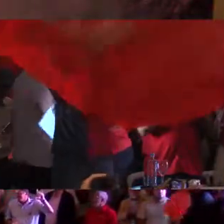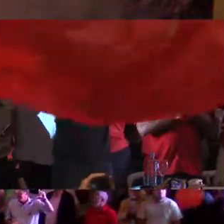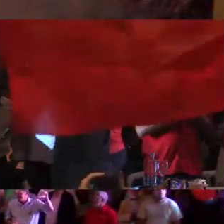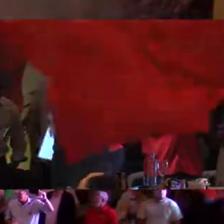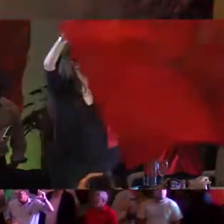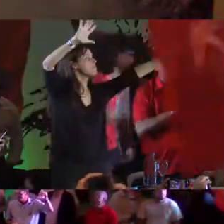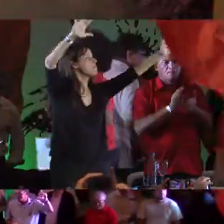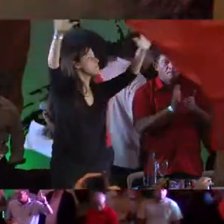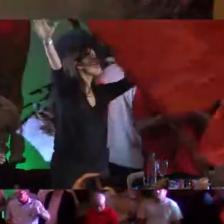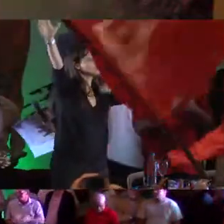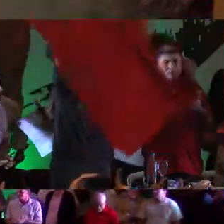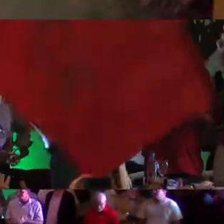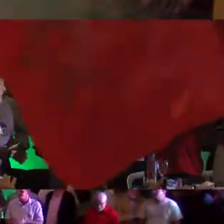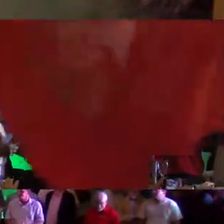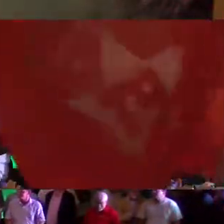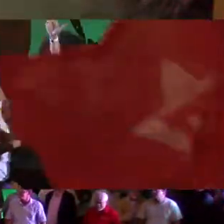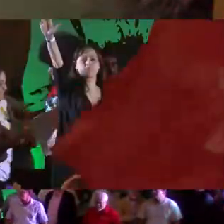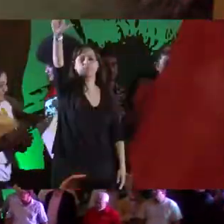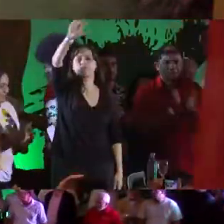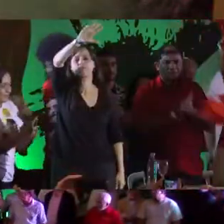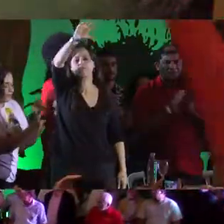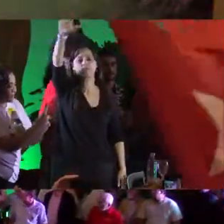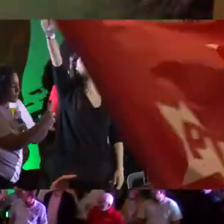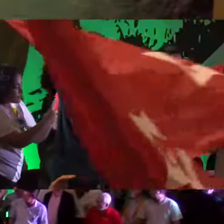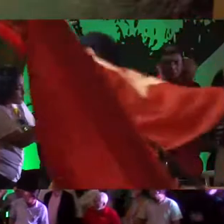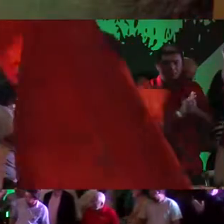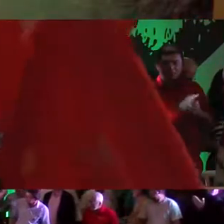olê, olê. Queridas,